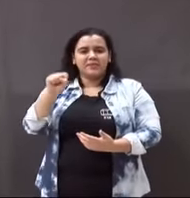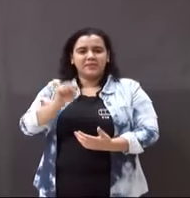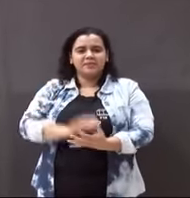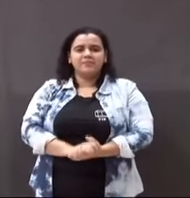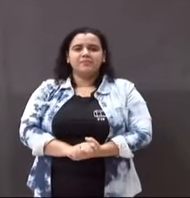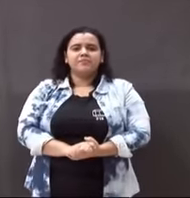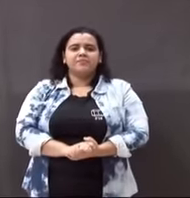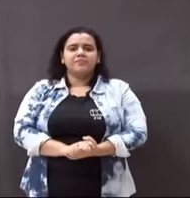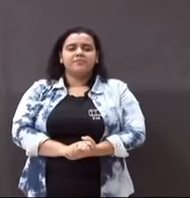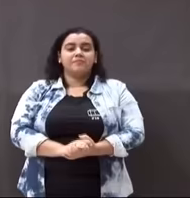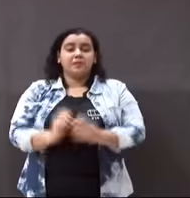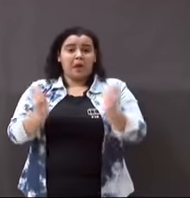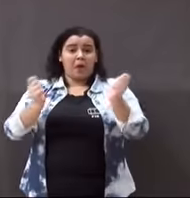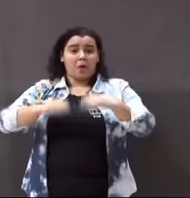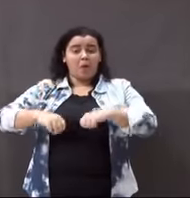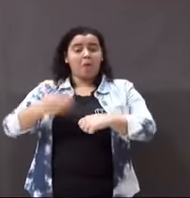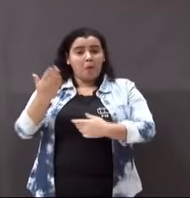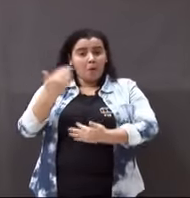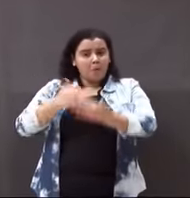Pode chegar.